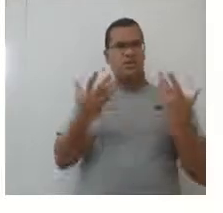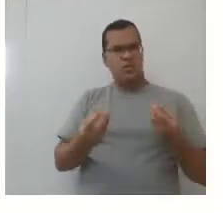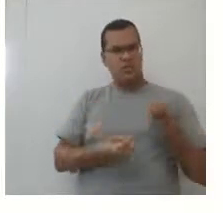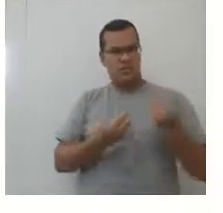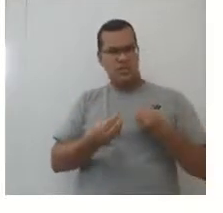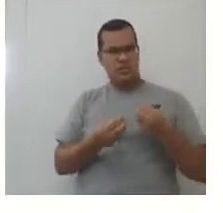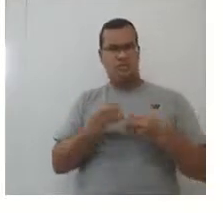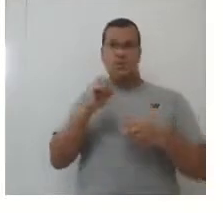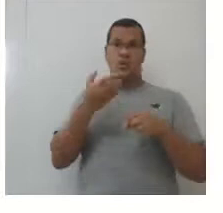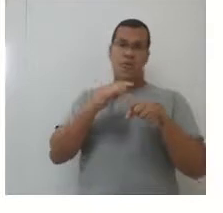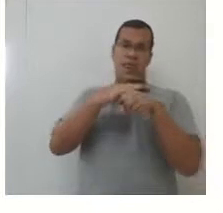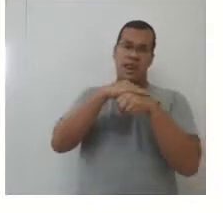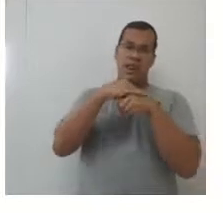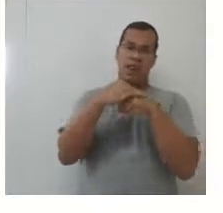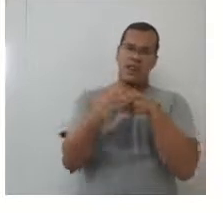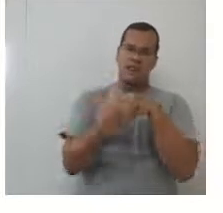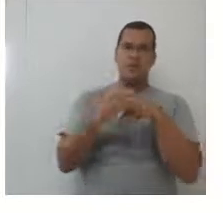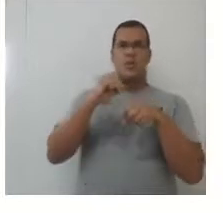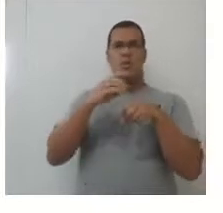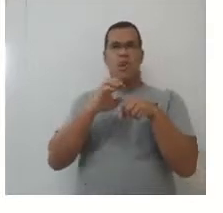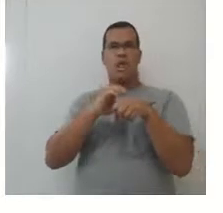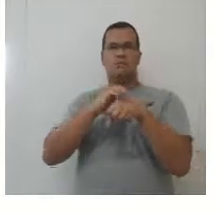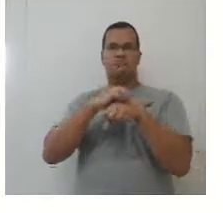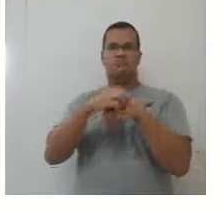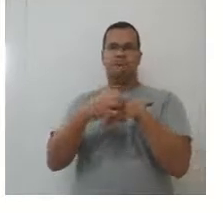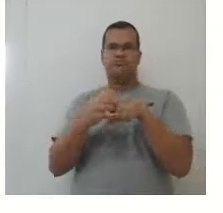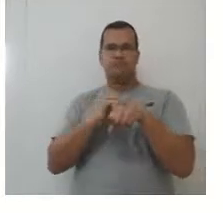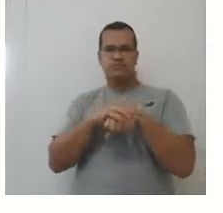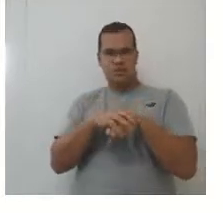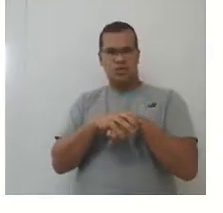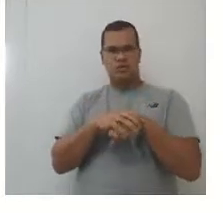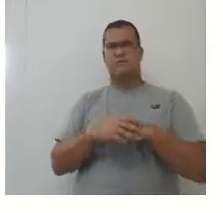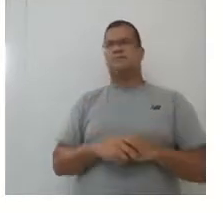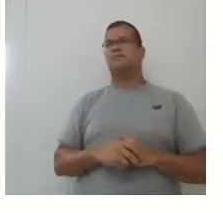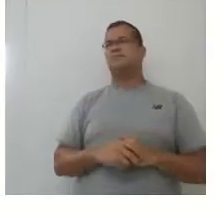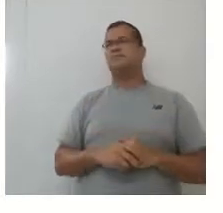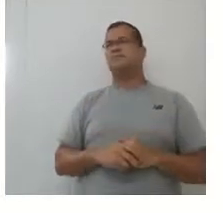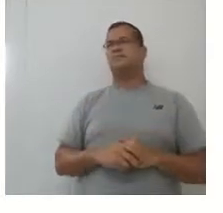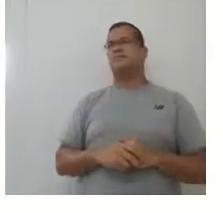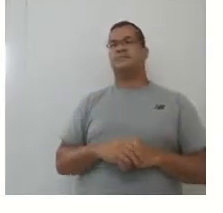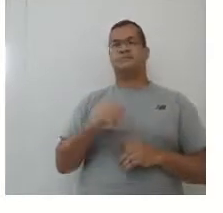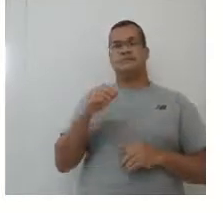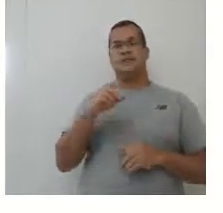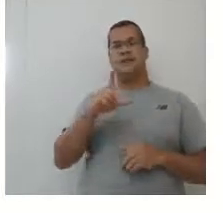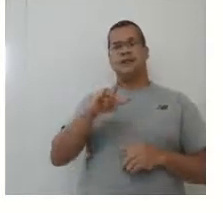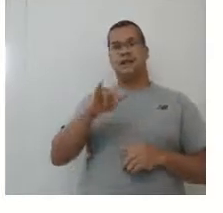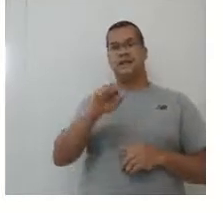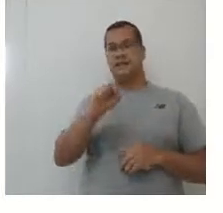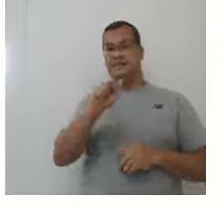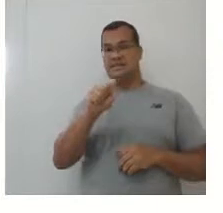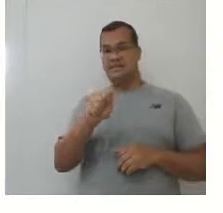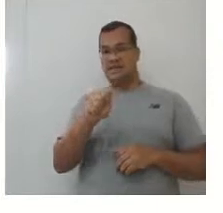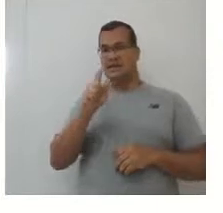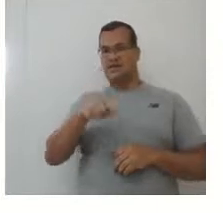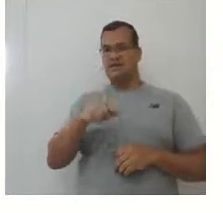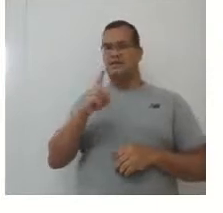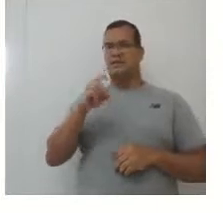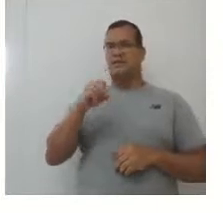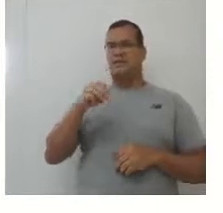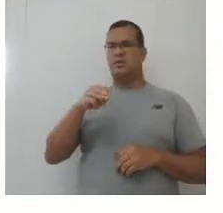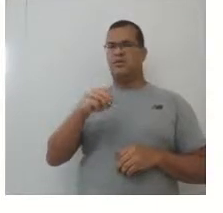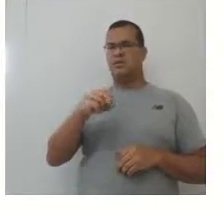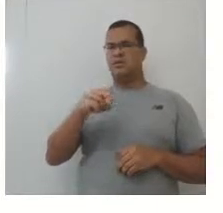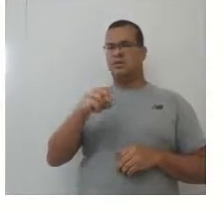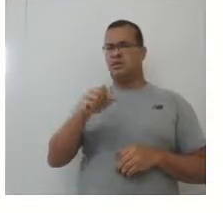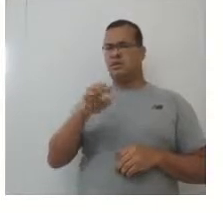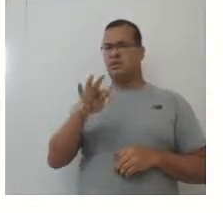textura? Ou é lisa ou é rugosa. Aí lembrem que eu já coloquei aqui para ficar mais fácil. Liso tem uma genética